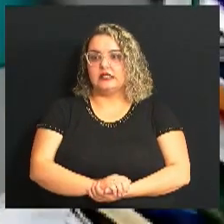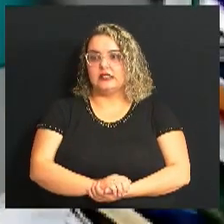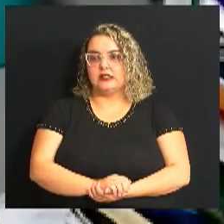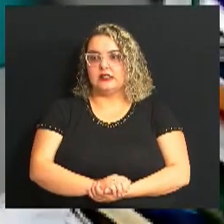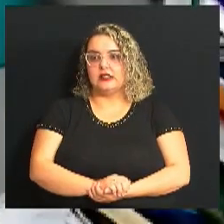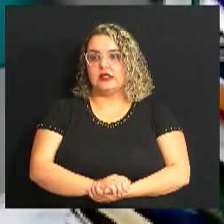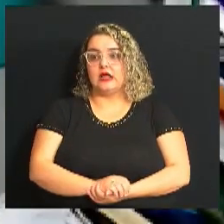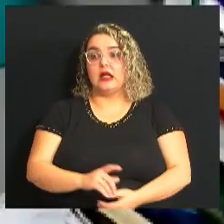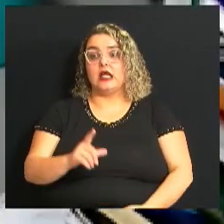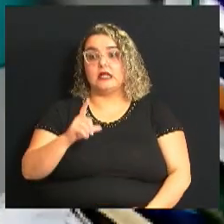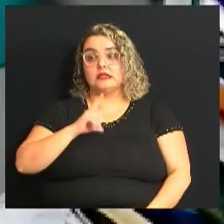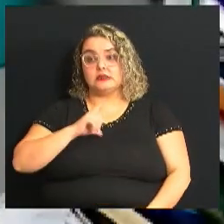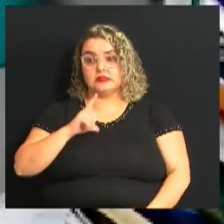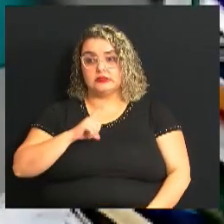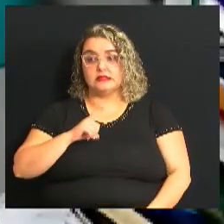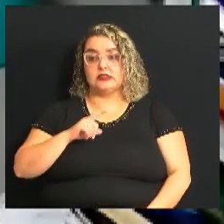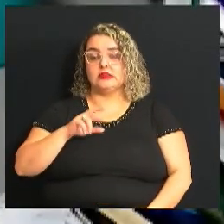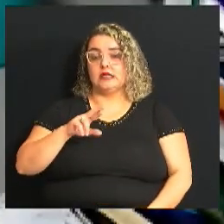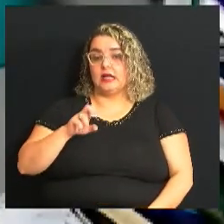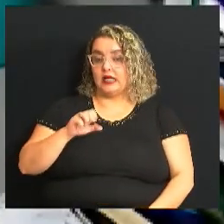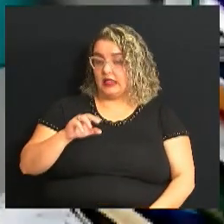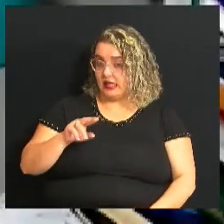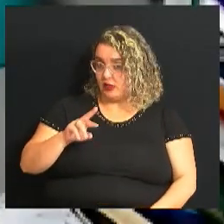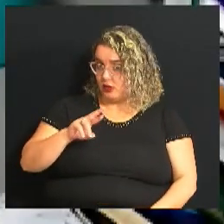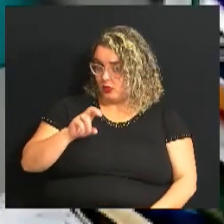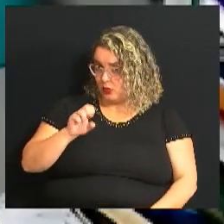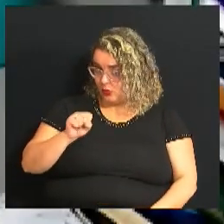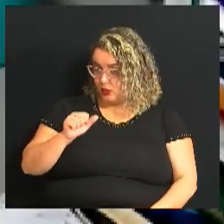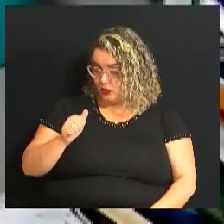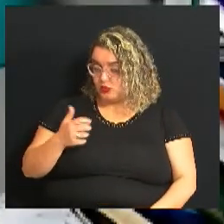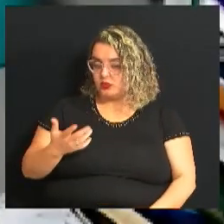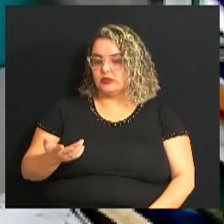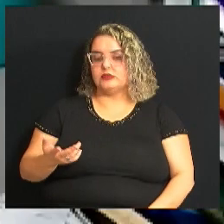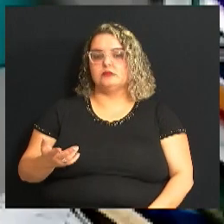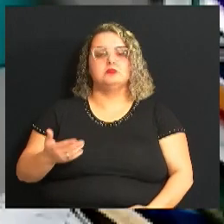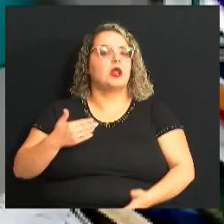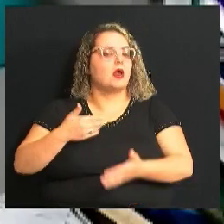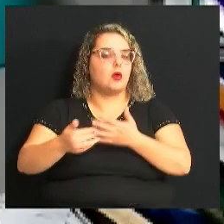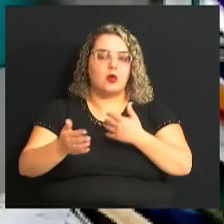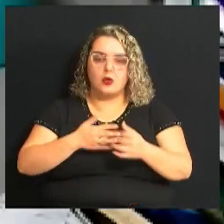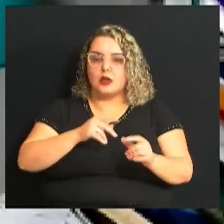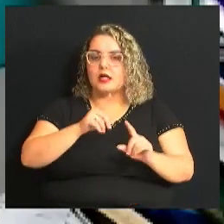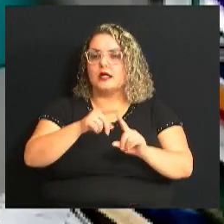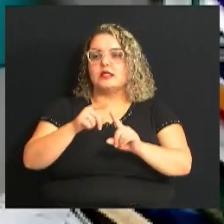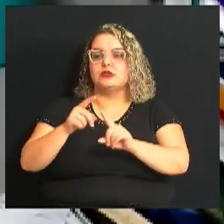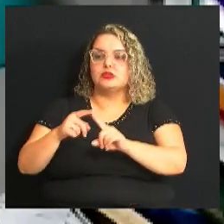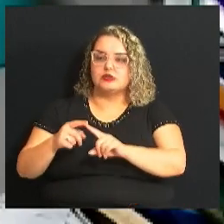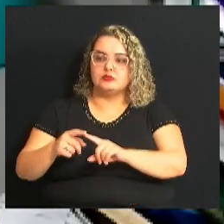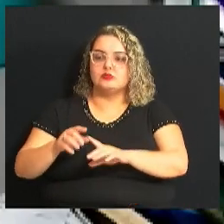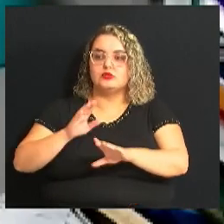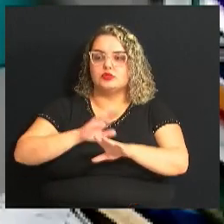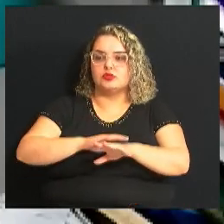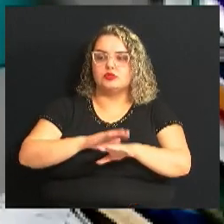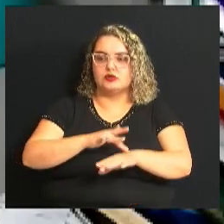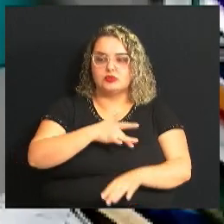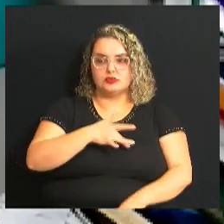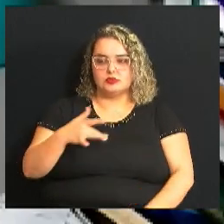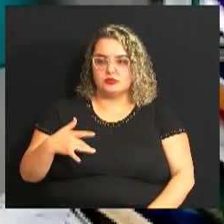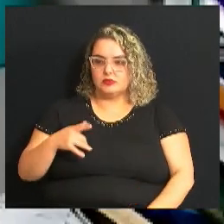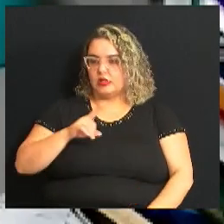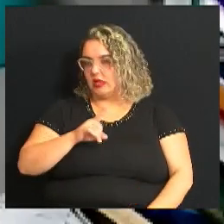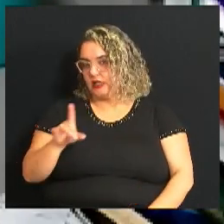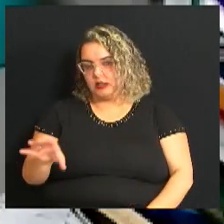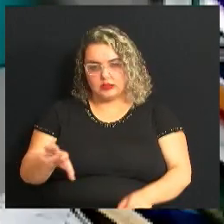Existe a questão da recusa do médico da realização de qualquer tipo de procedimento de saúde que não está vinculada a